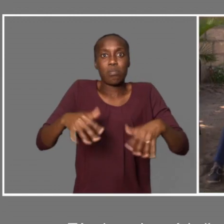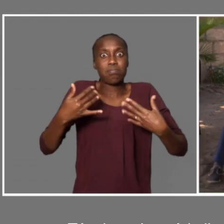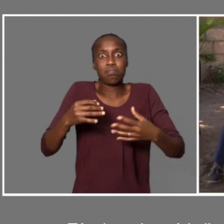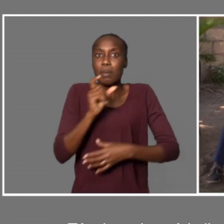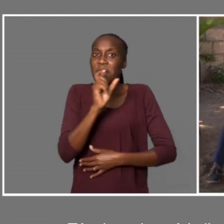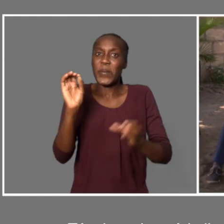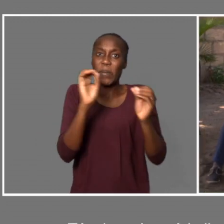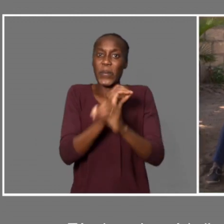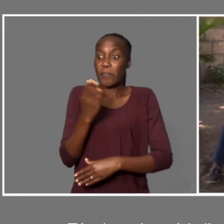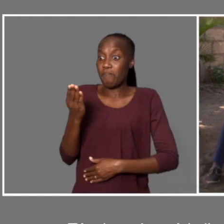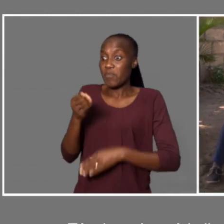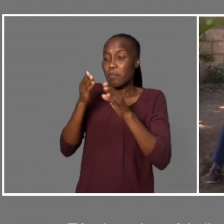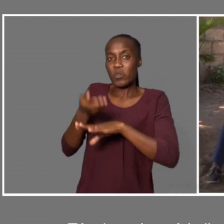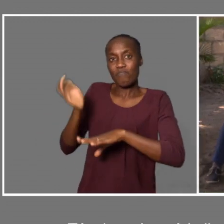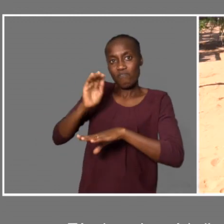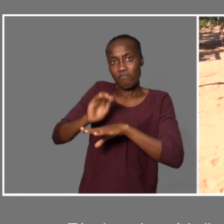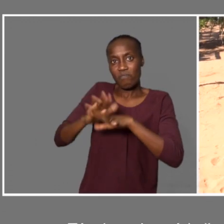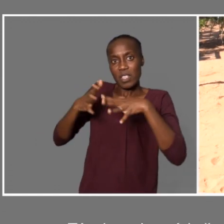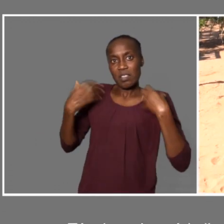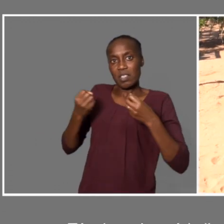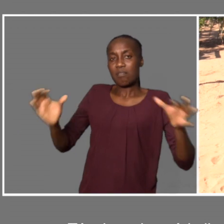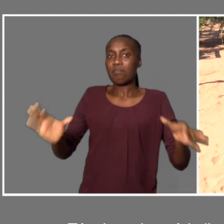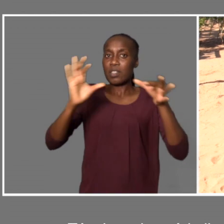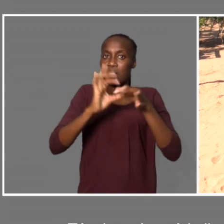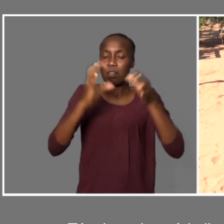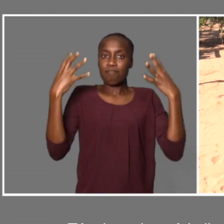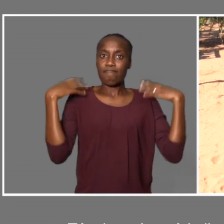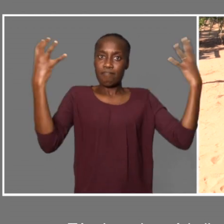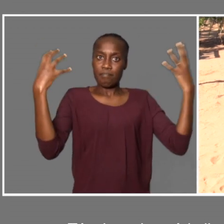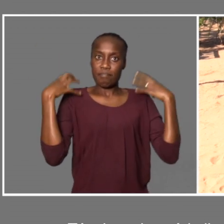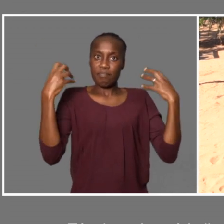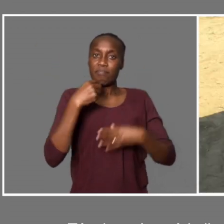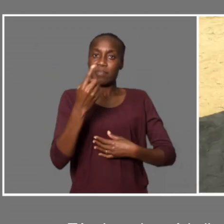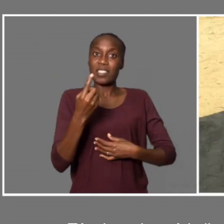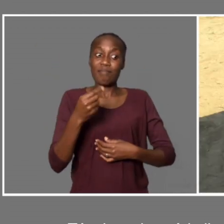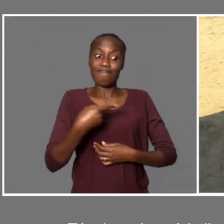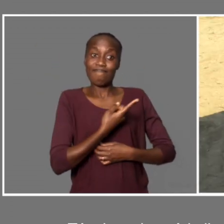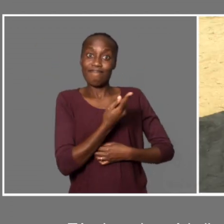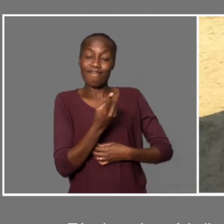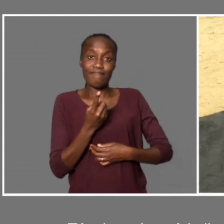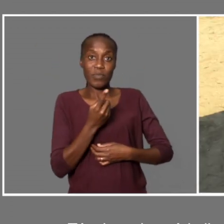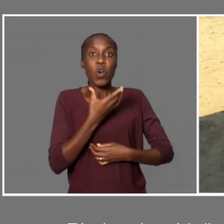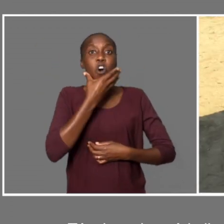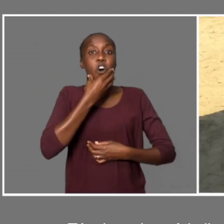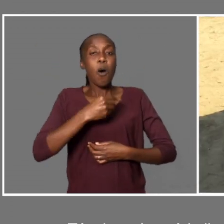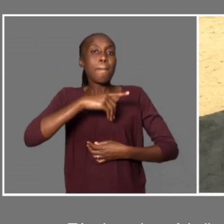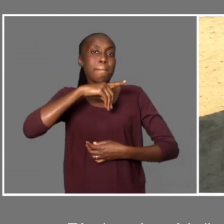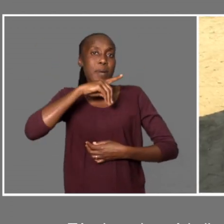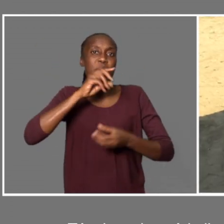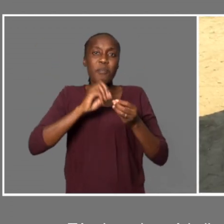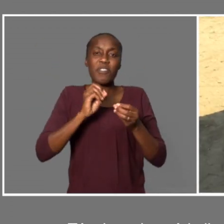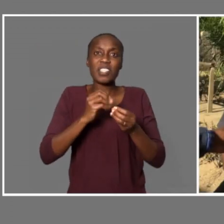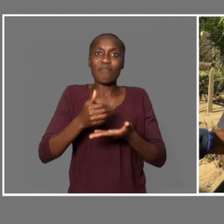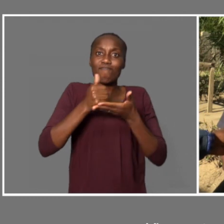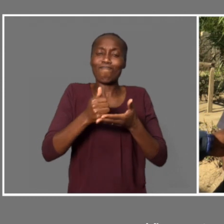Técnicos de saúde ligados à reabilitação física. Enaltece o esforço de Cristóvão Mário para a reabilitação do